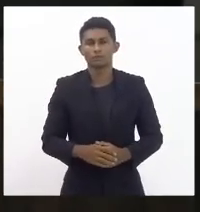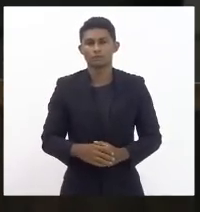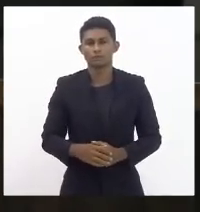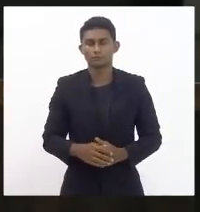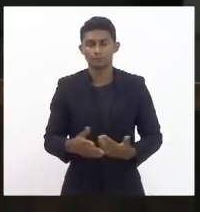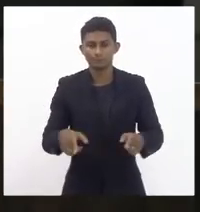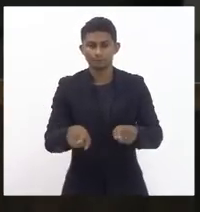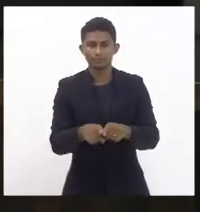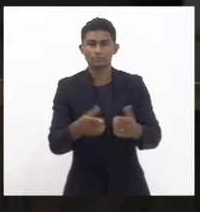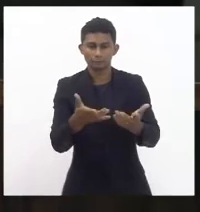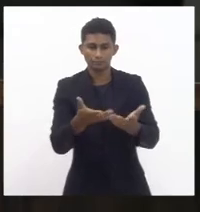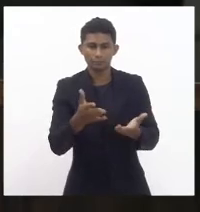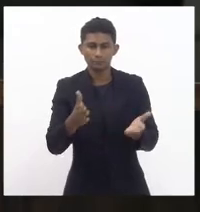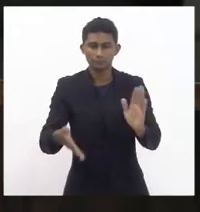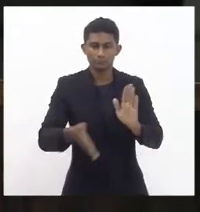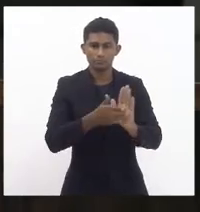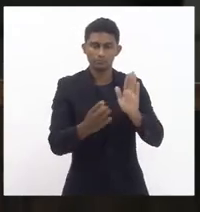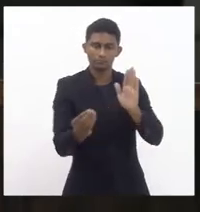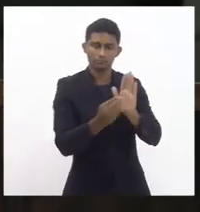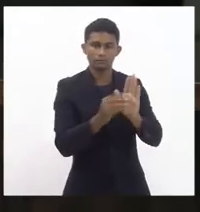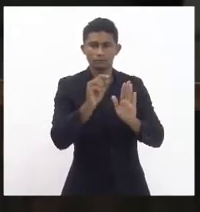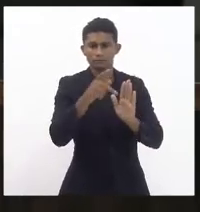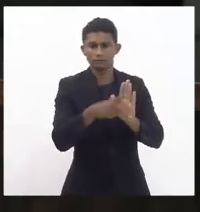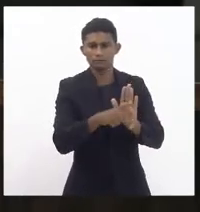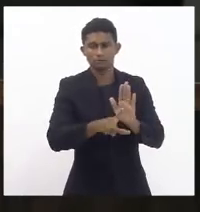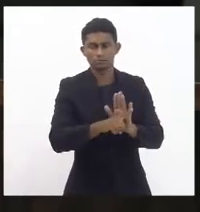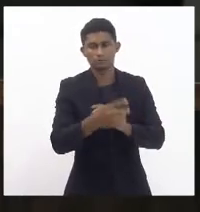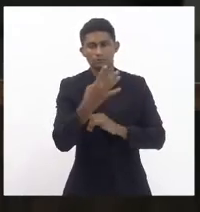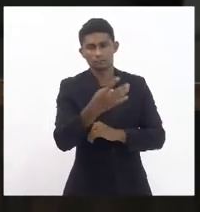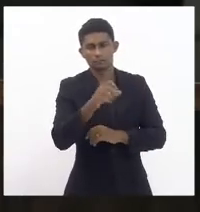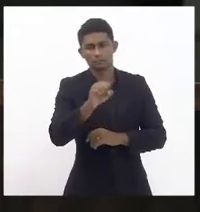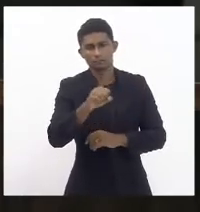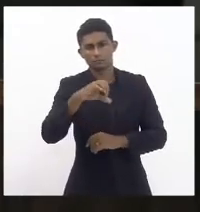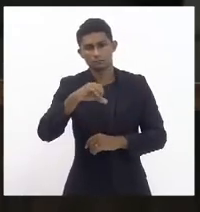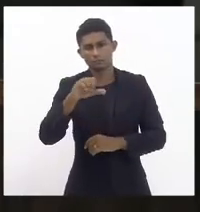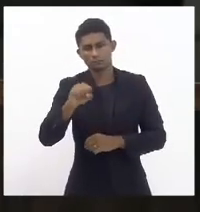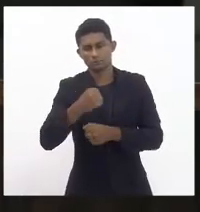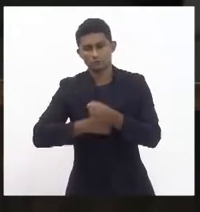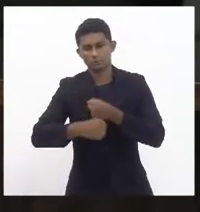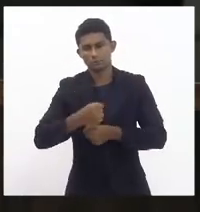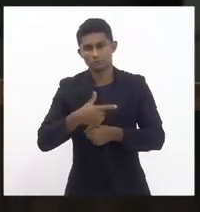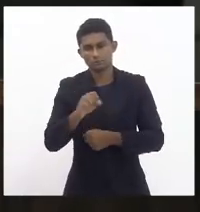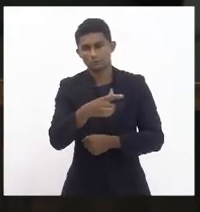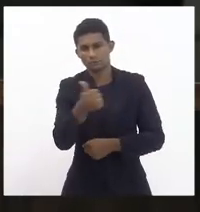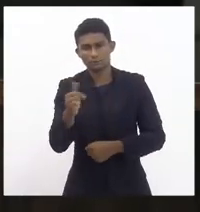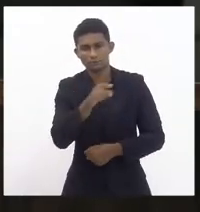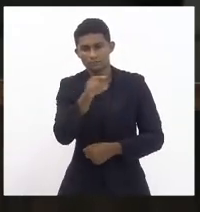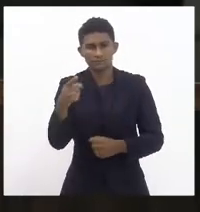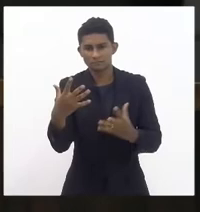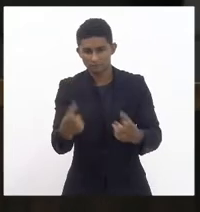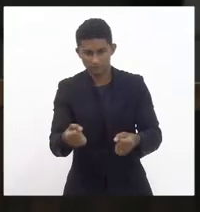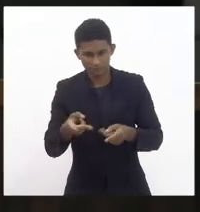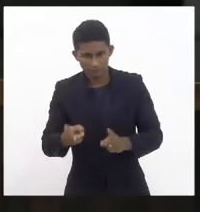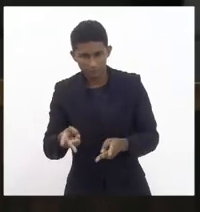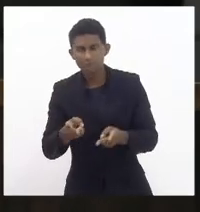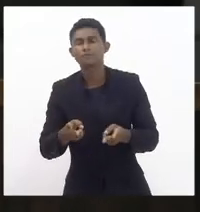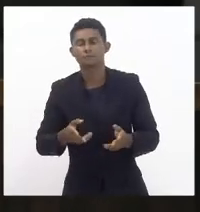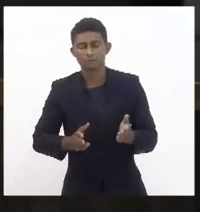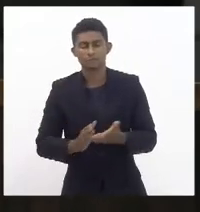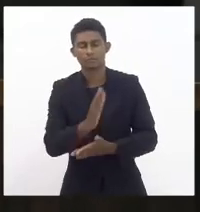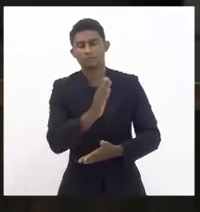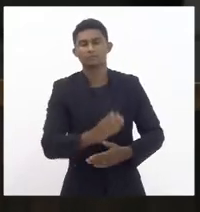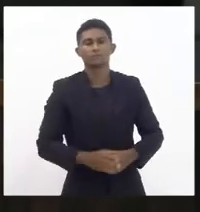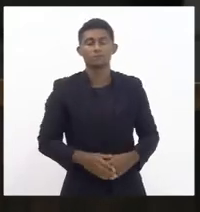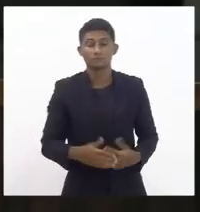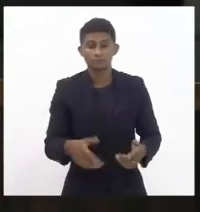e requer inclusão na ordem do dia projeto de lei 41/98 21 Deputado a bolsinha se eu tiver prova nesse buscavam aprovado